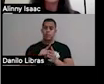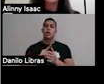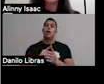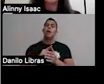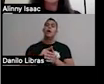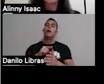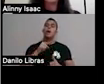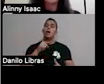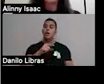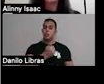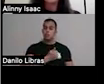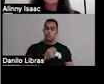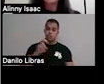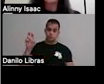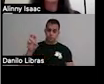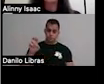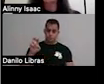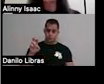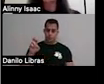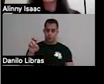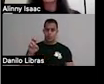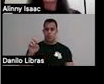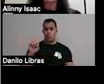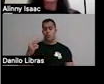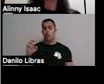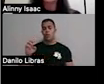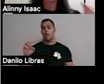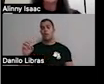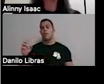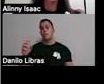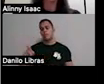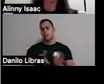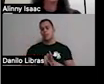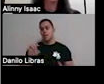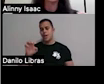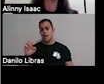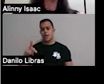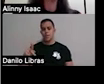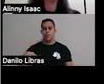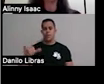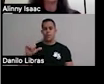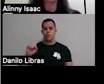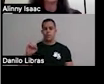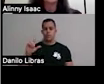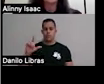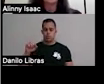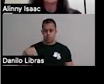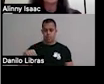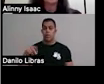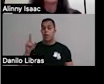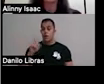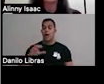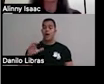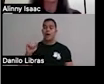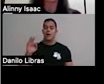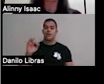subunidade 5 ou subunidade epsilon do F2B é a parte, né, a subunidade catalítica que vai, portanto, ser